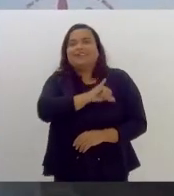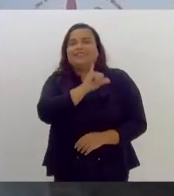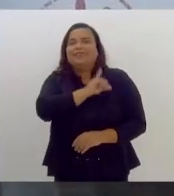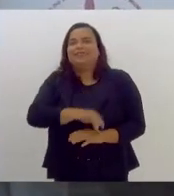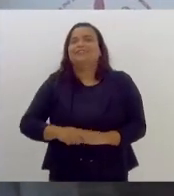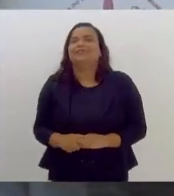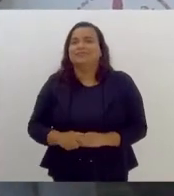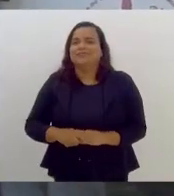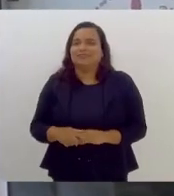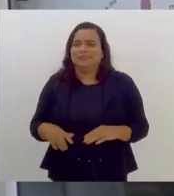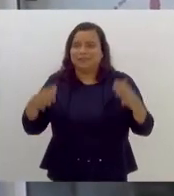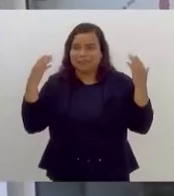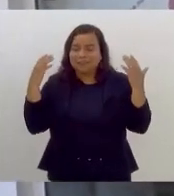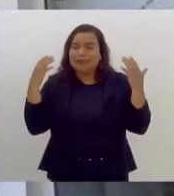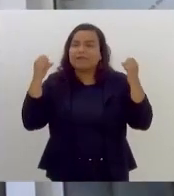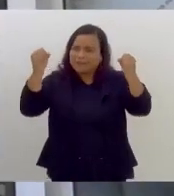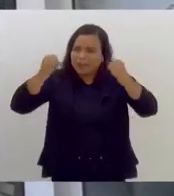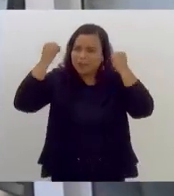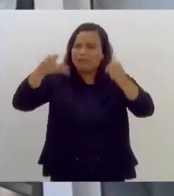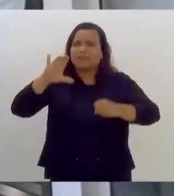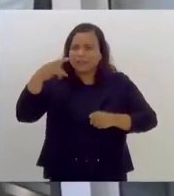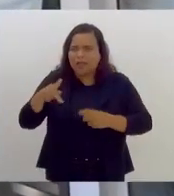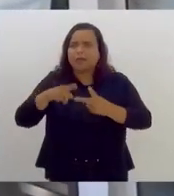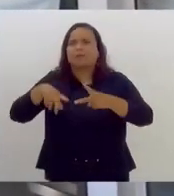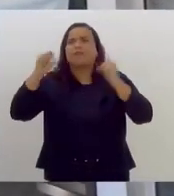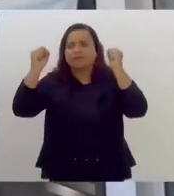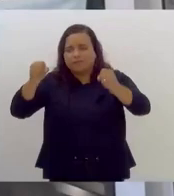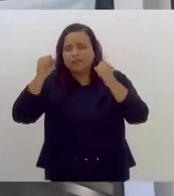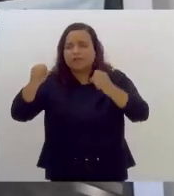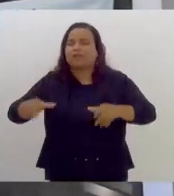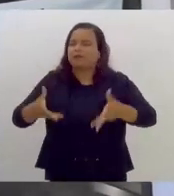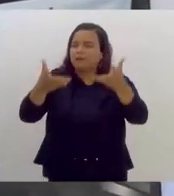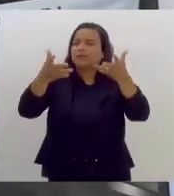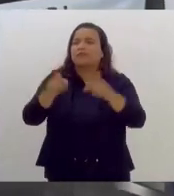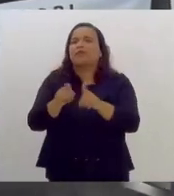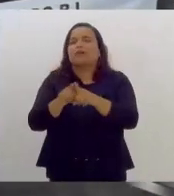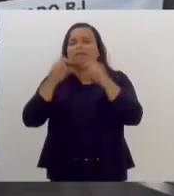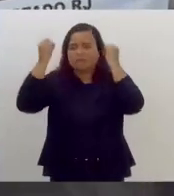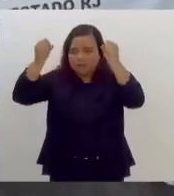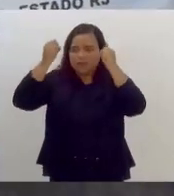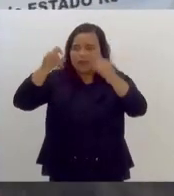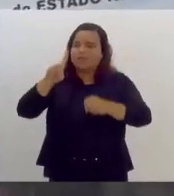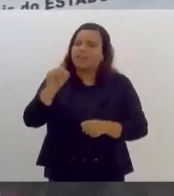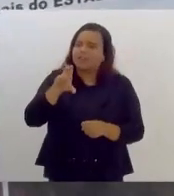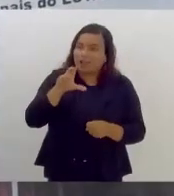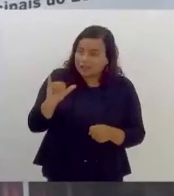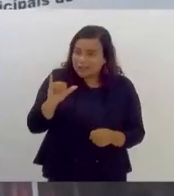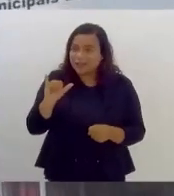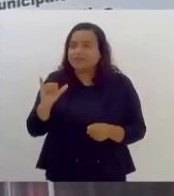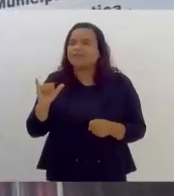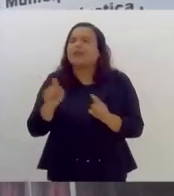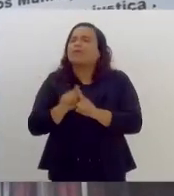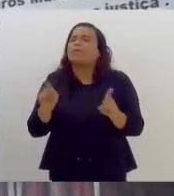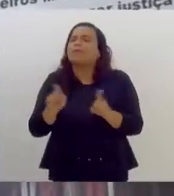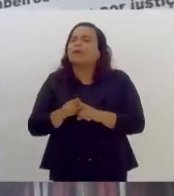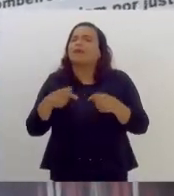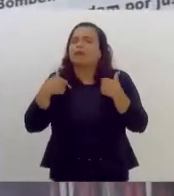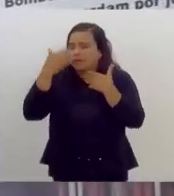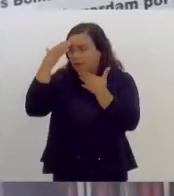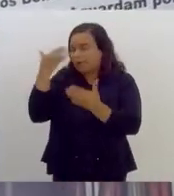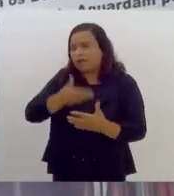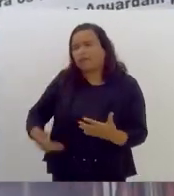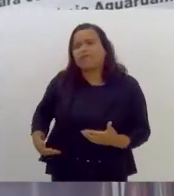centrais. Viva o CIEP, viva a animação cultural, viva Darcy. E, ao mesmo tempo, eu quero também agradecer ao